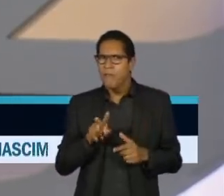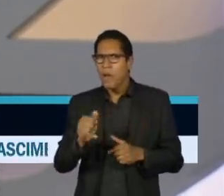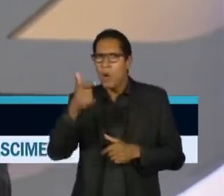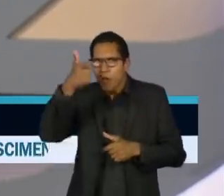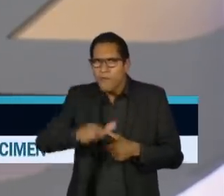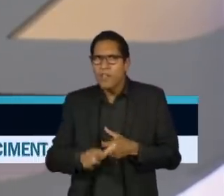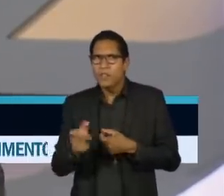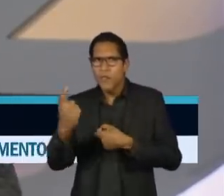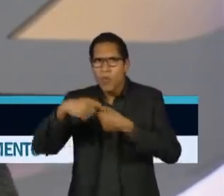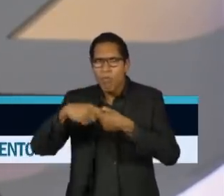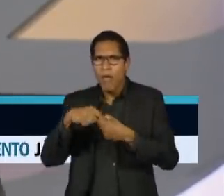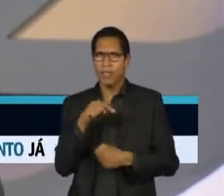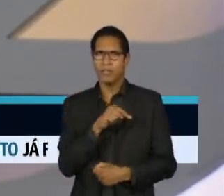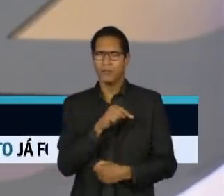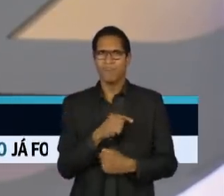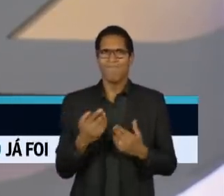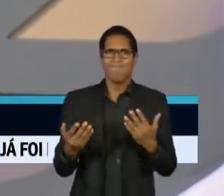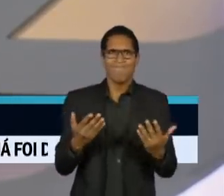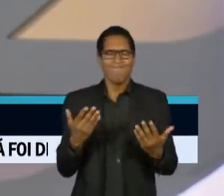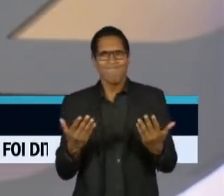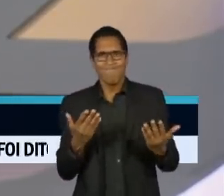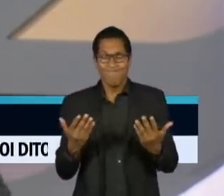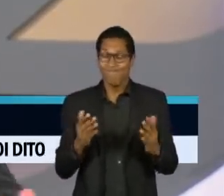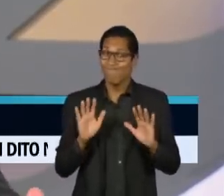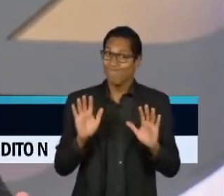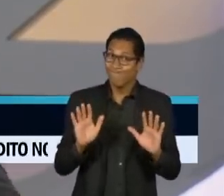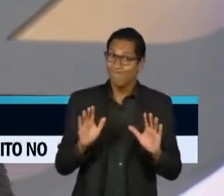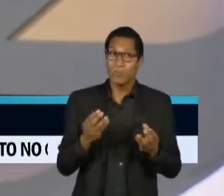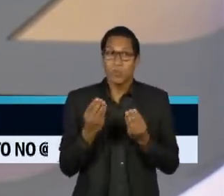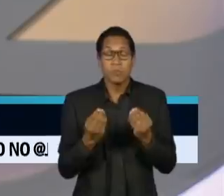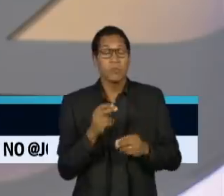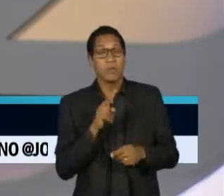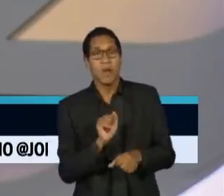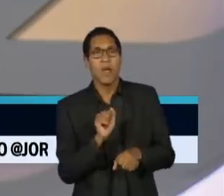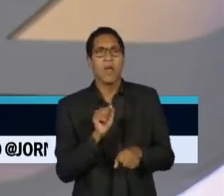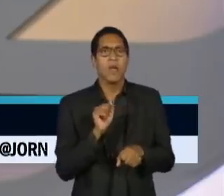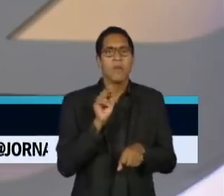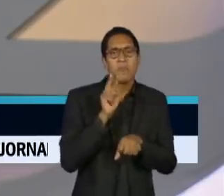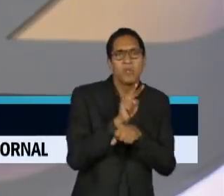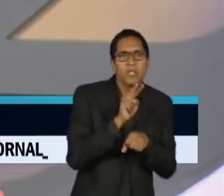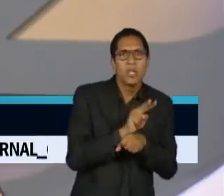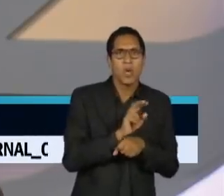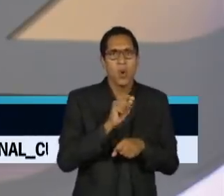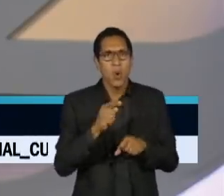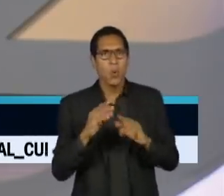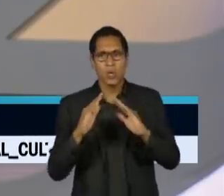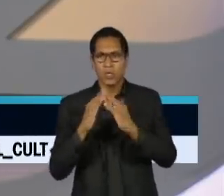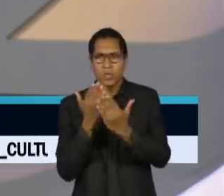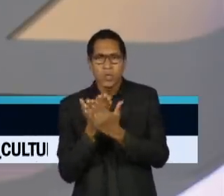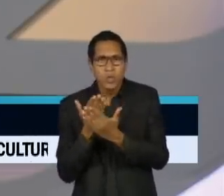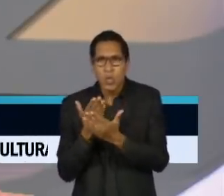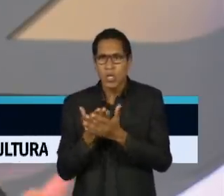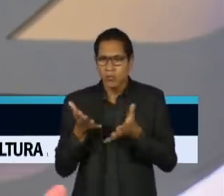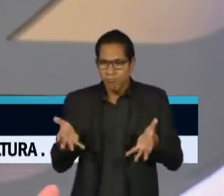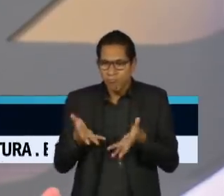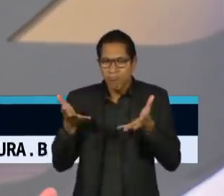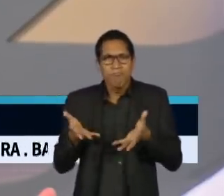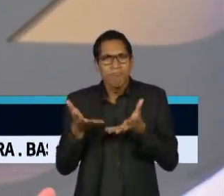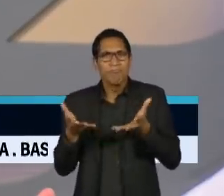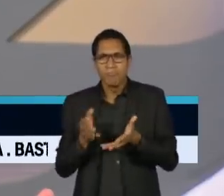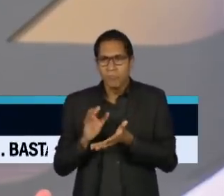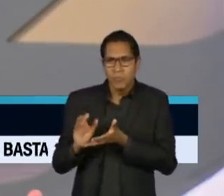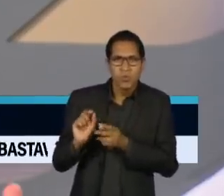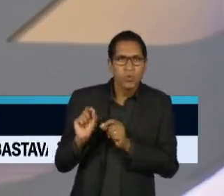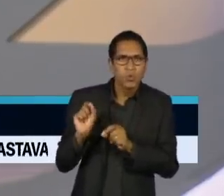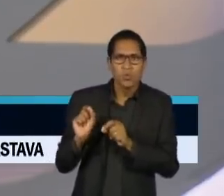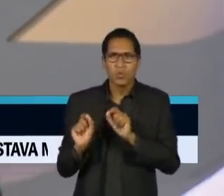sem pensar em como podemos fechar ou proteger elas, ou investir nas escolas antes dessa variante chegar? Esse debate não